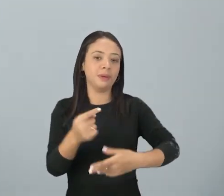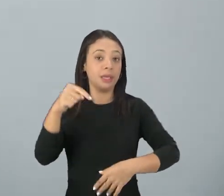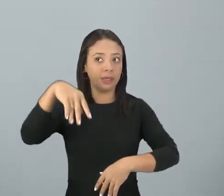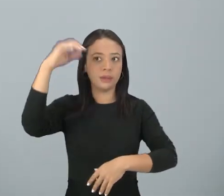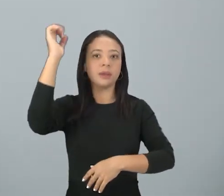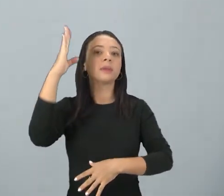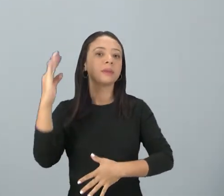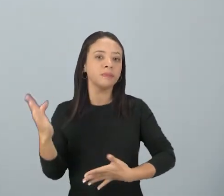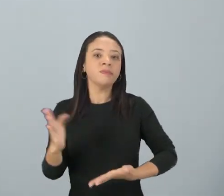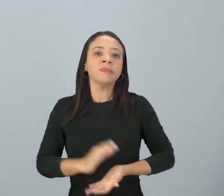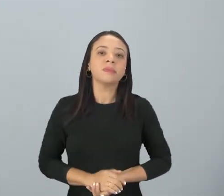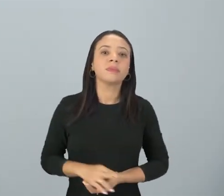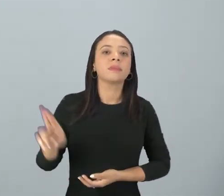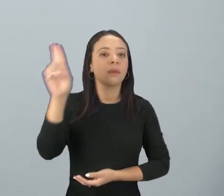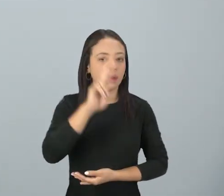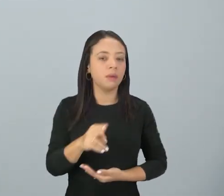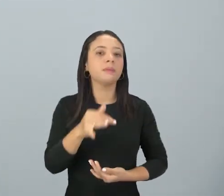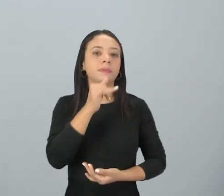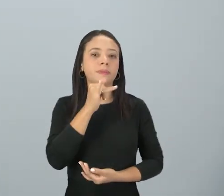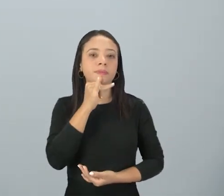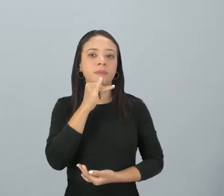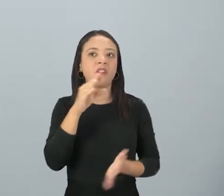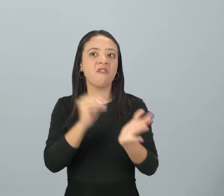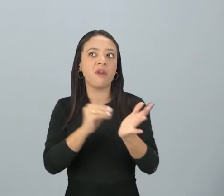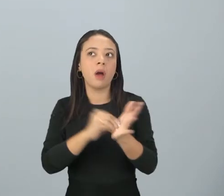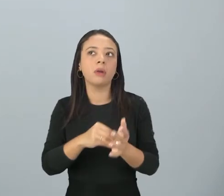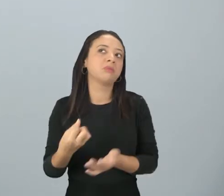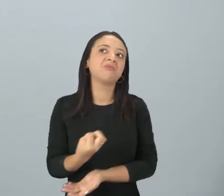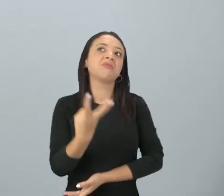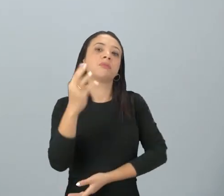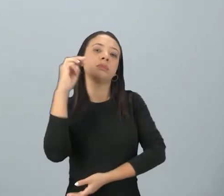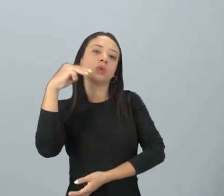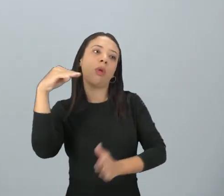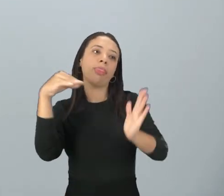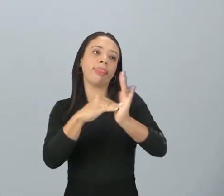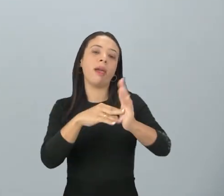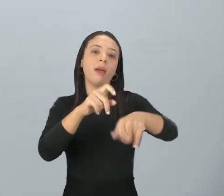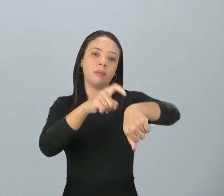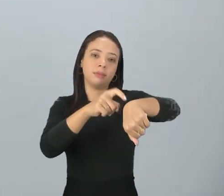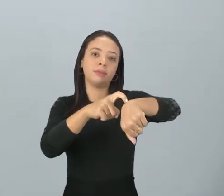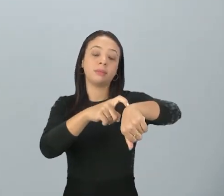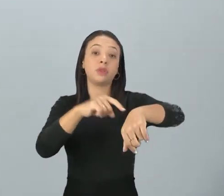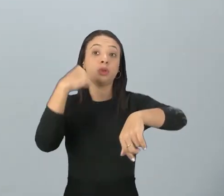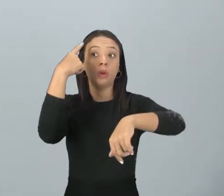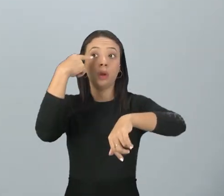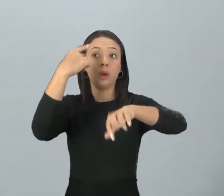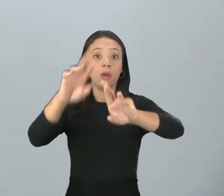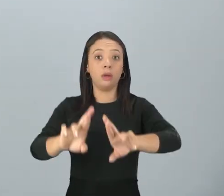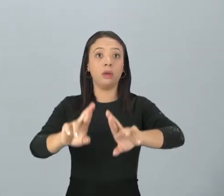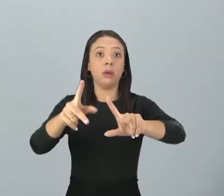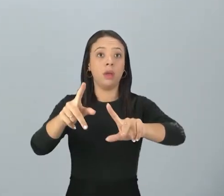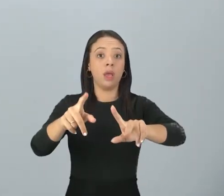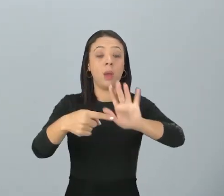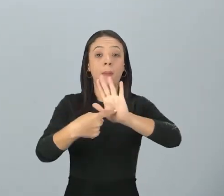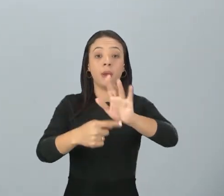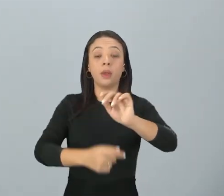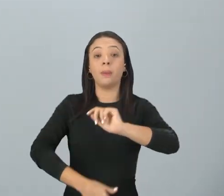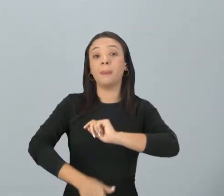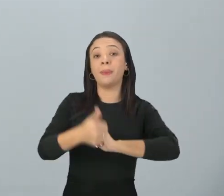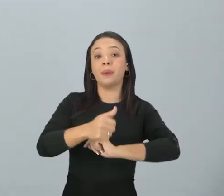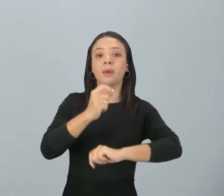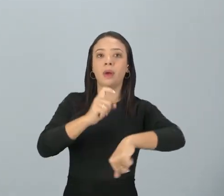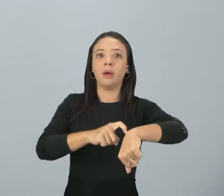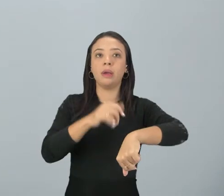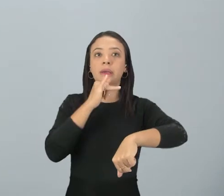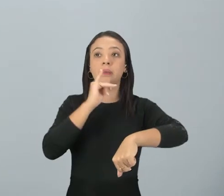gente às vezes utiliza esse termo assim, falta tantos minutos para tal hora, tá? Só que no espanhol não, eu pronuncio a hora, né?